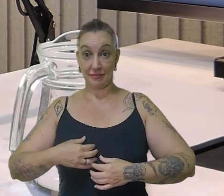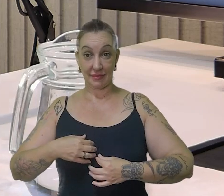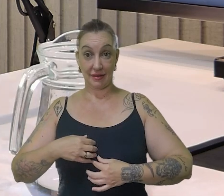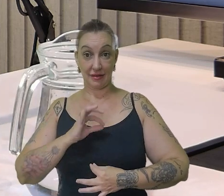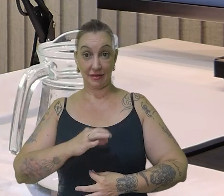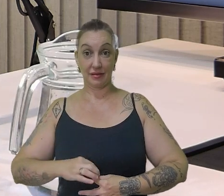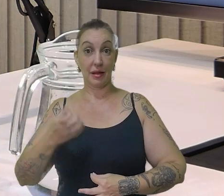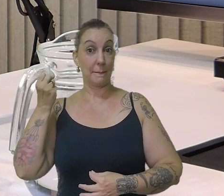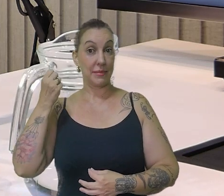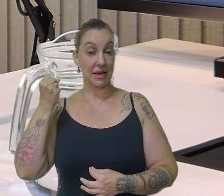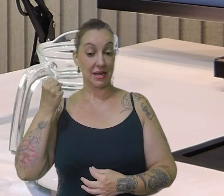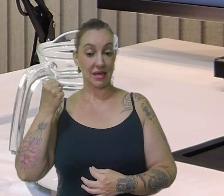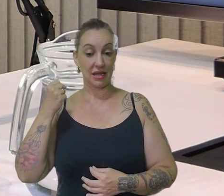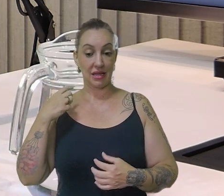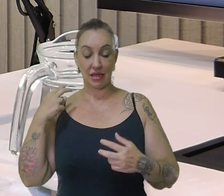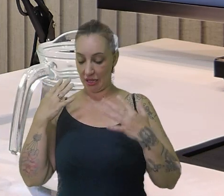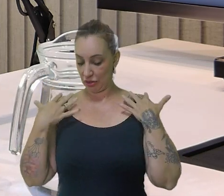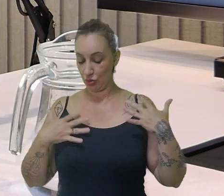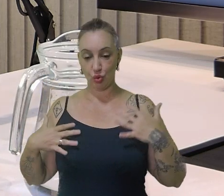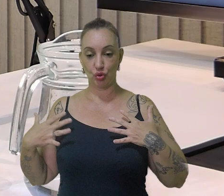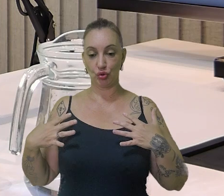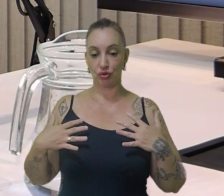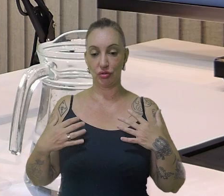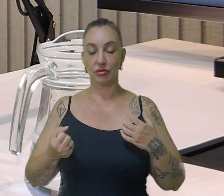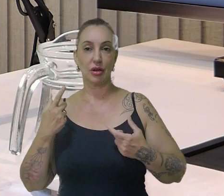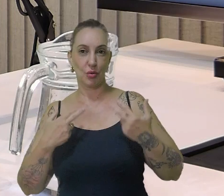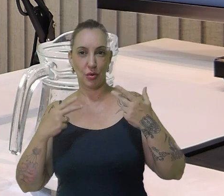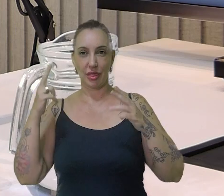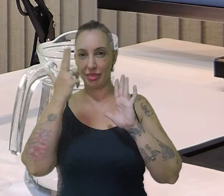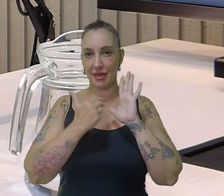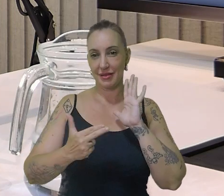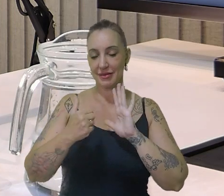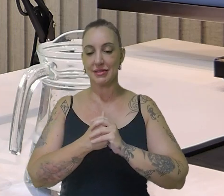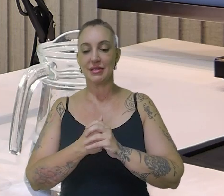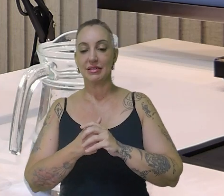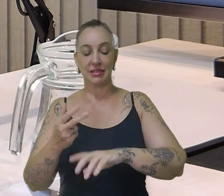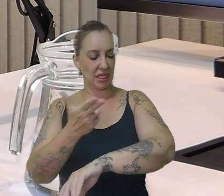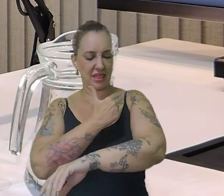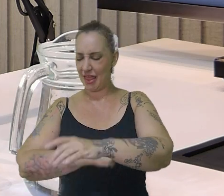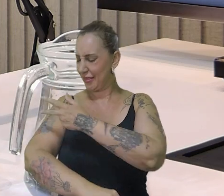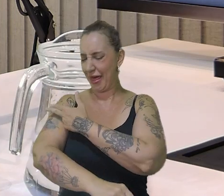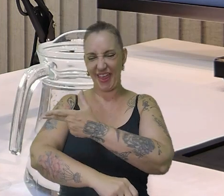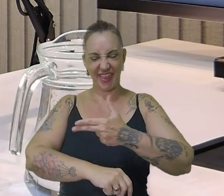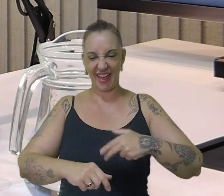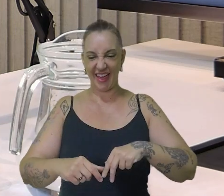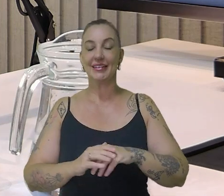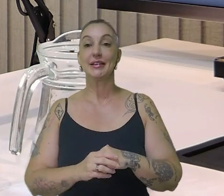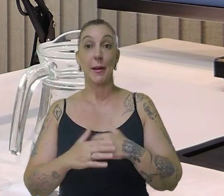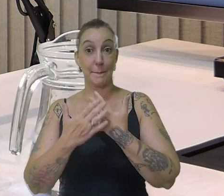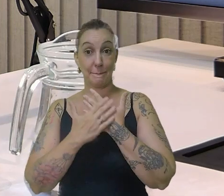branca com figuras abstratas e algumas concretas em preto e eu tenho tatuagens muitas tatuagens no